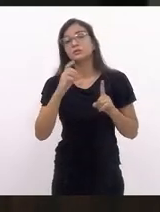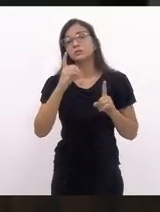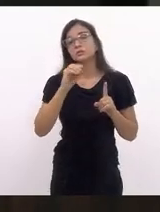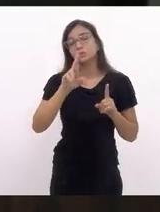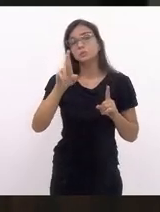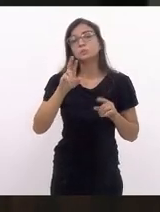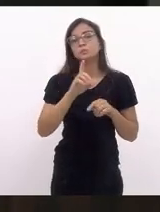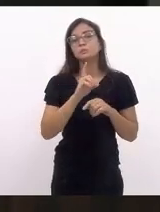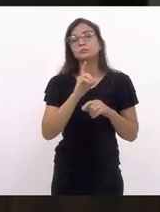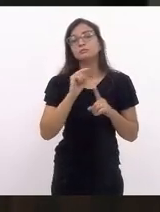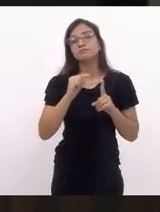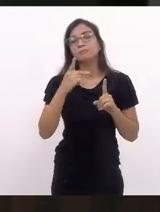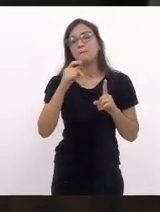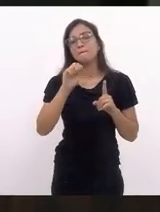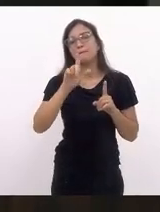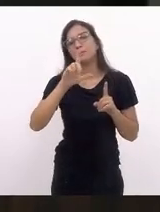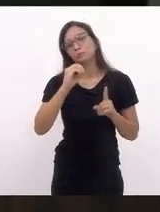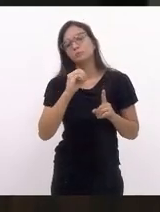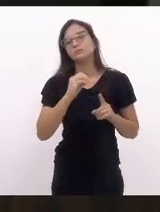Bahia